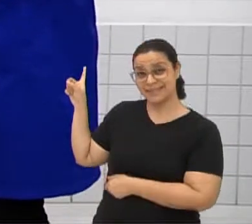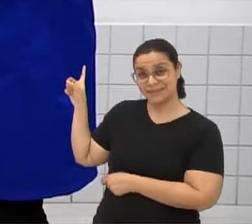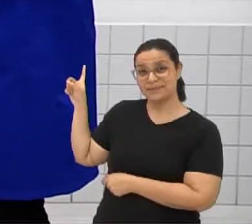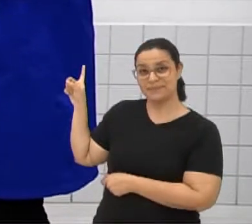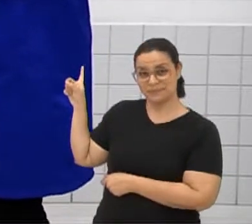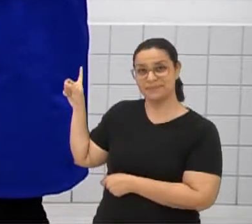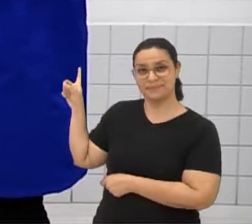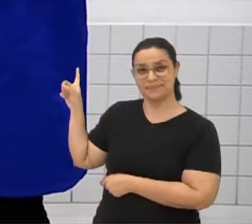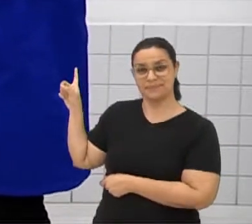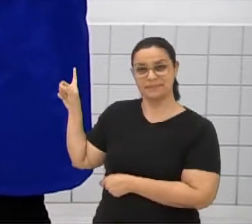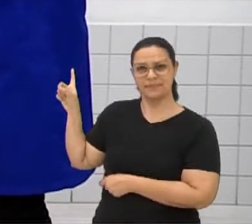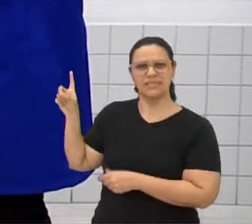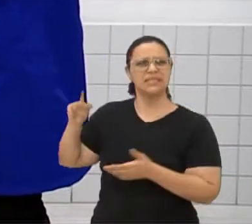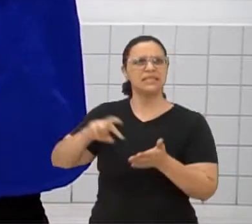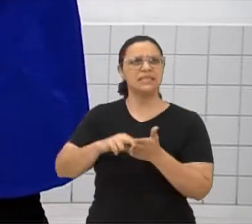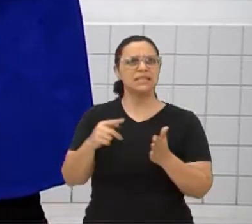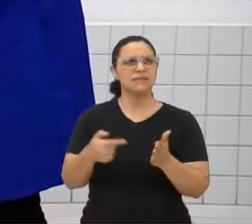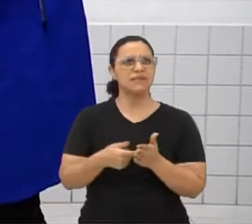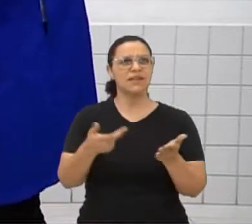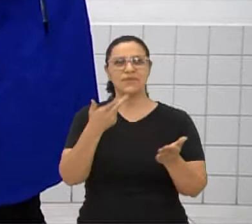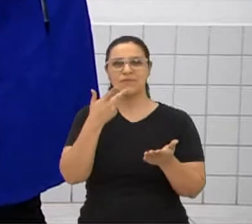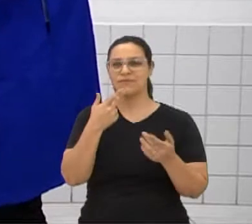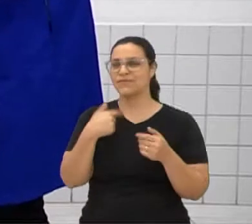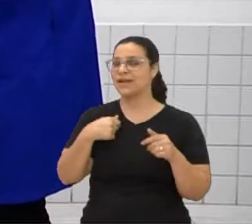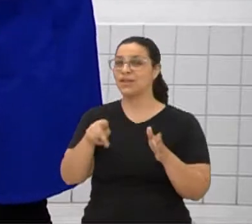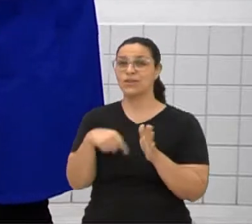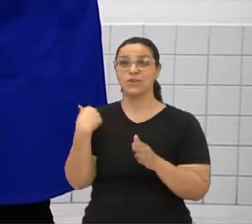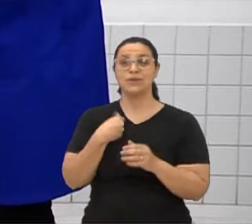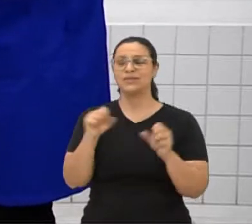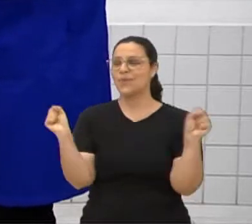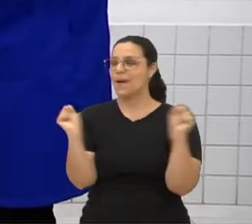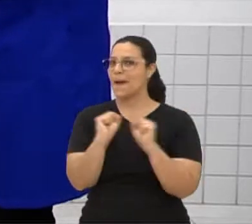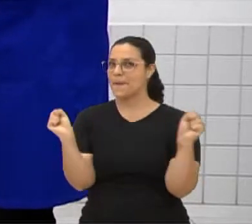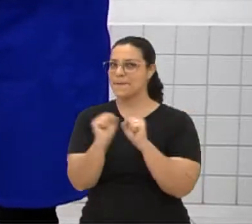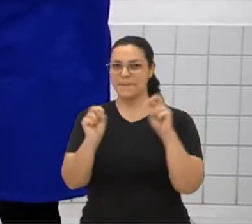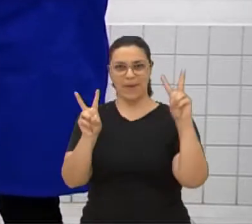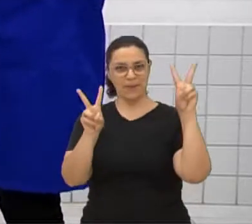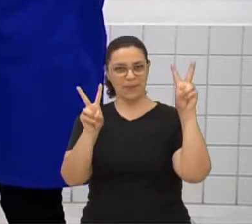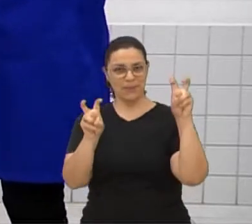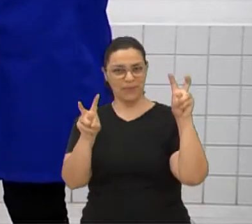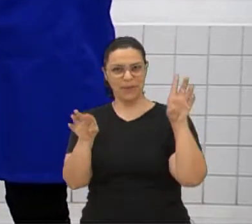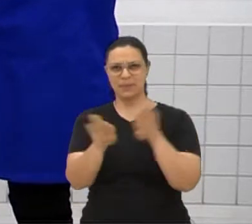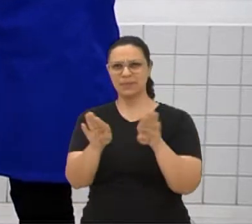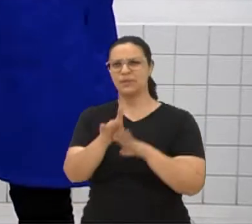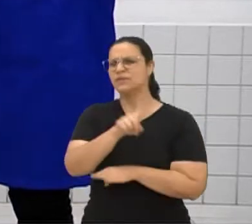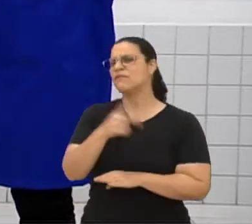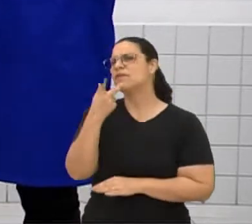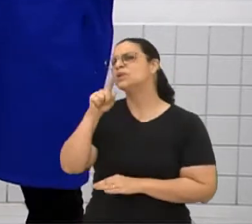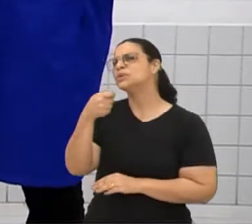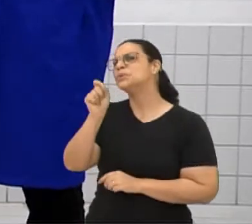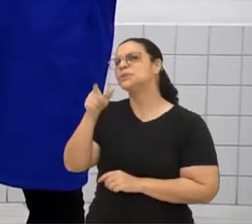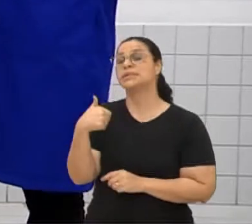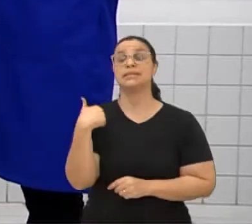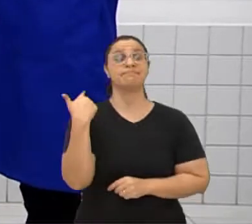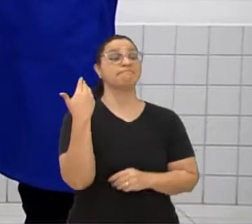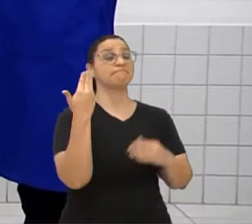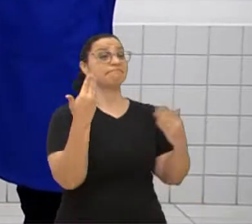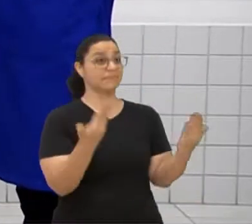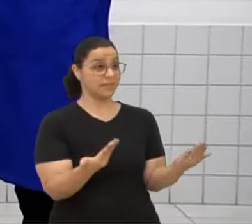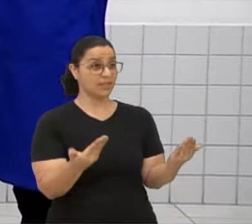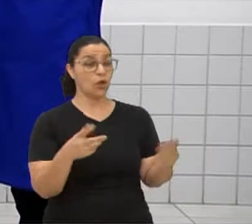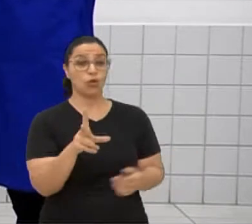griffol Everyday I love Styles Adorei esse título e do que se tratava teacher